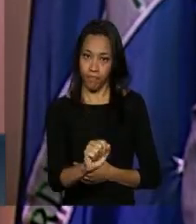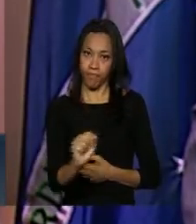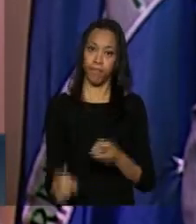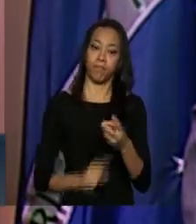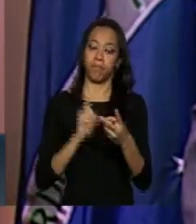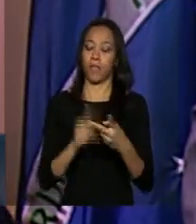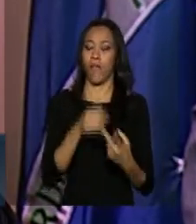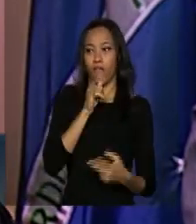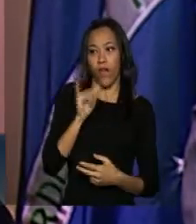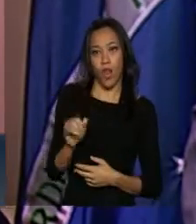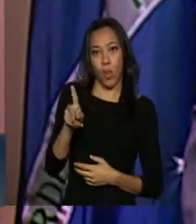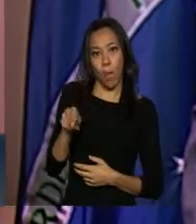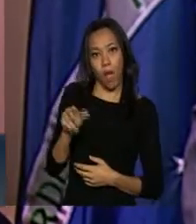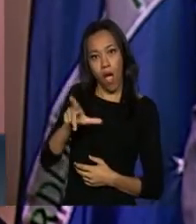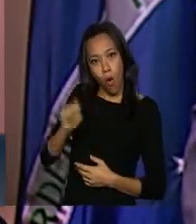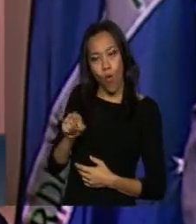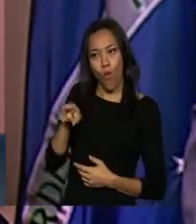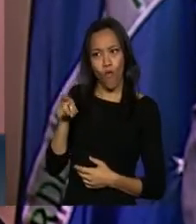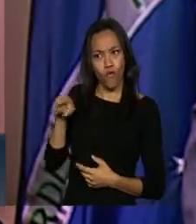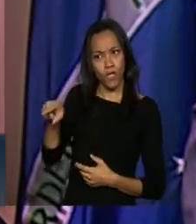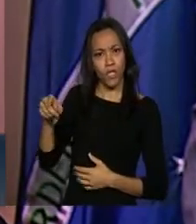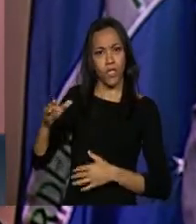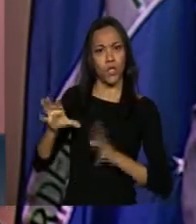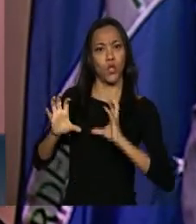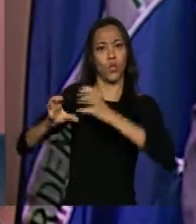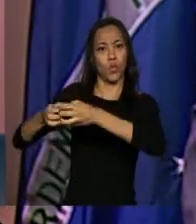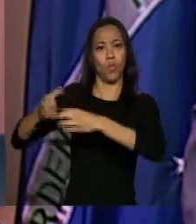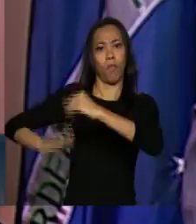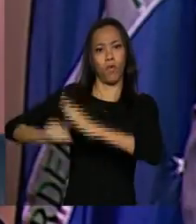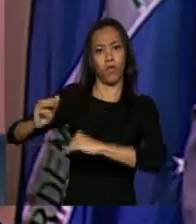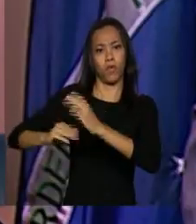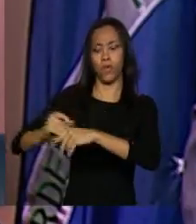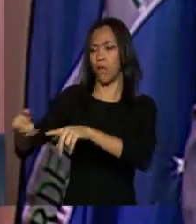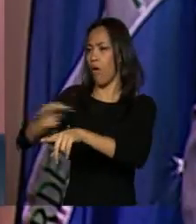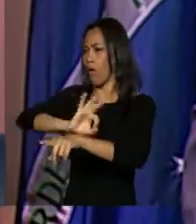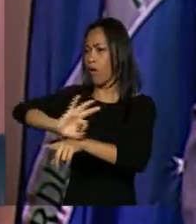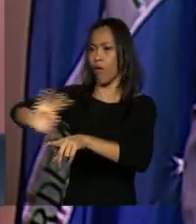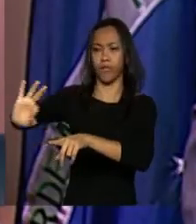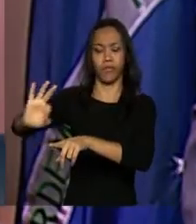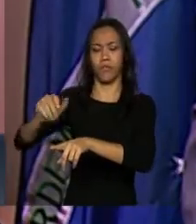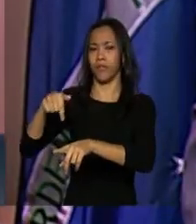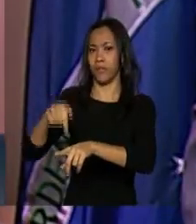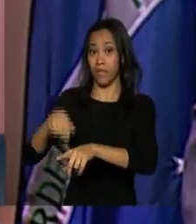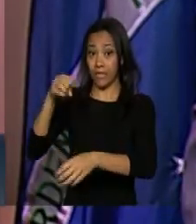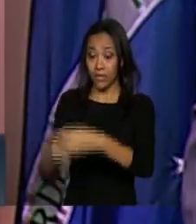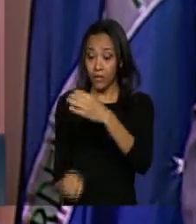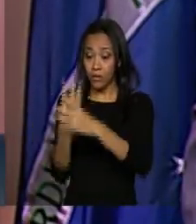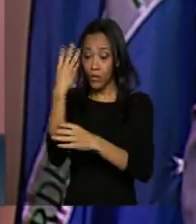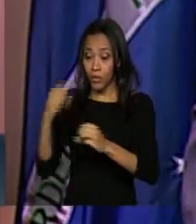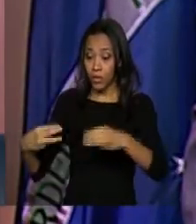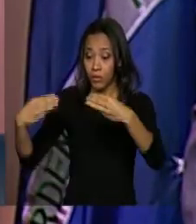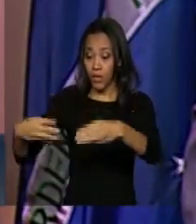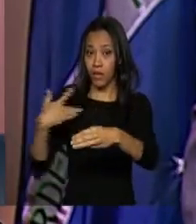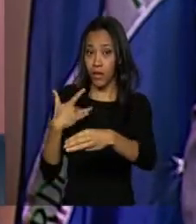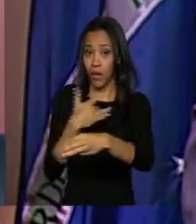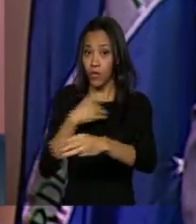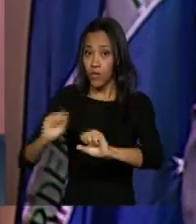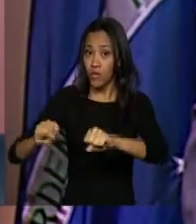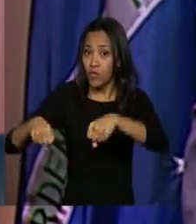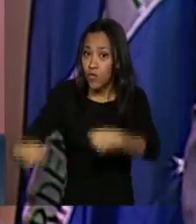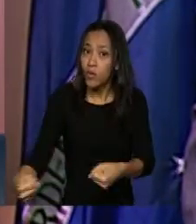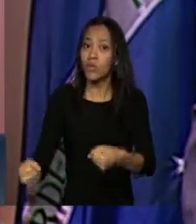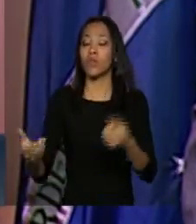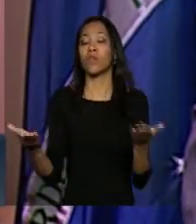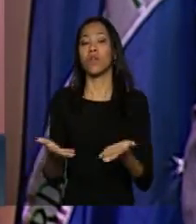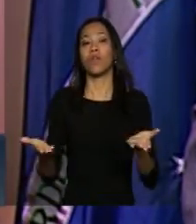Paulo, você com a sua equipe foram fundamentais. A área de saúde da criança e aleitamento materno fez um esforço sobre-humano para que esse